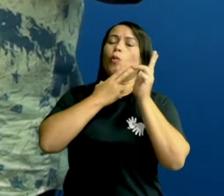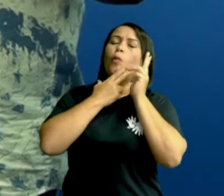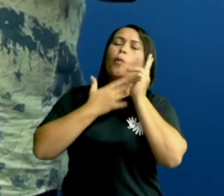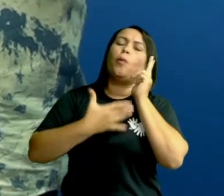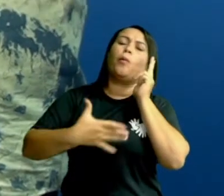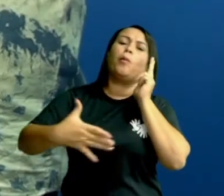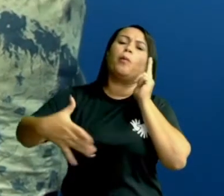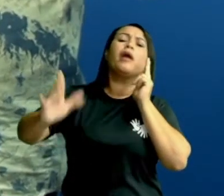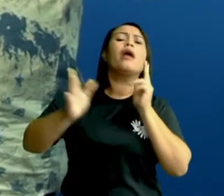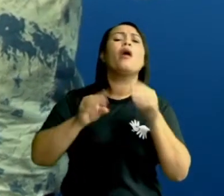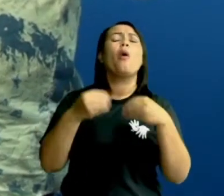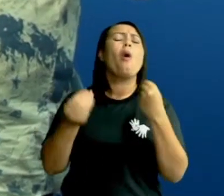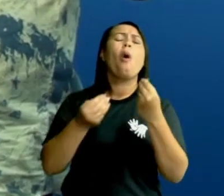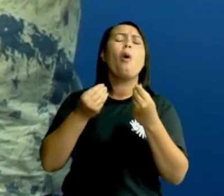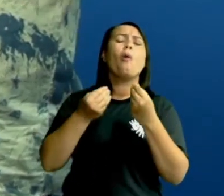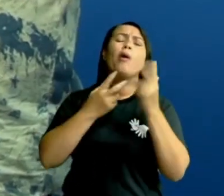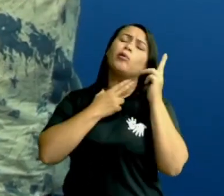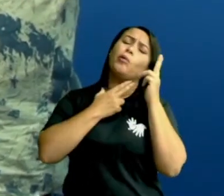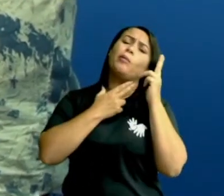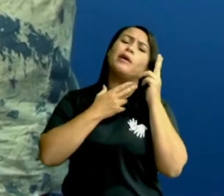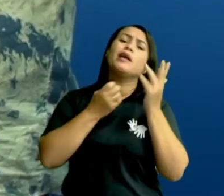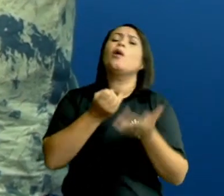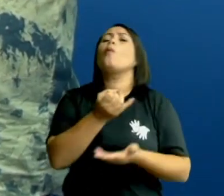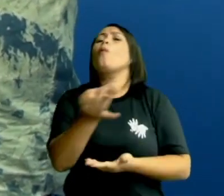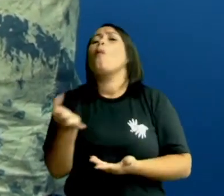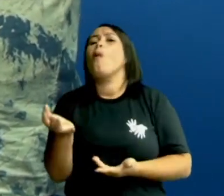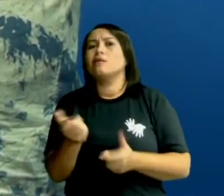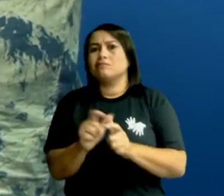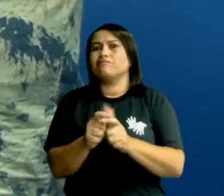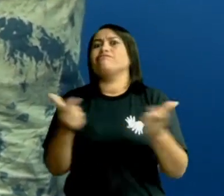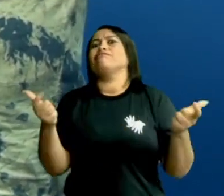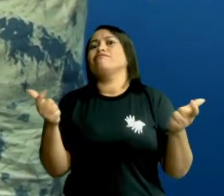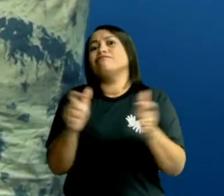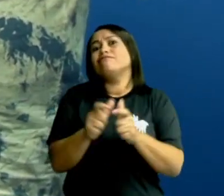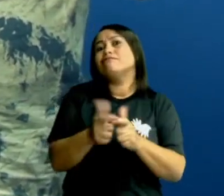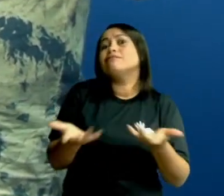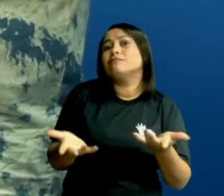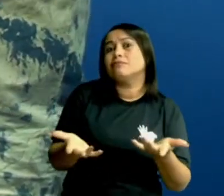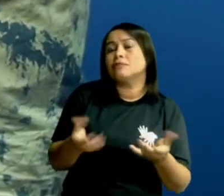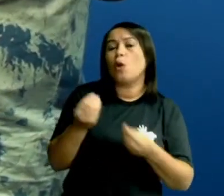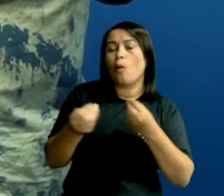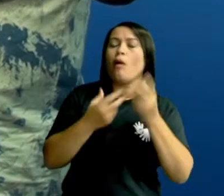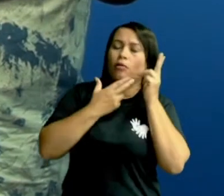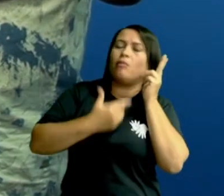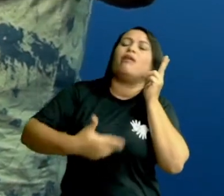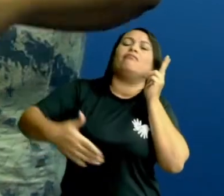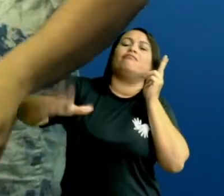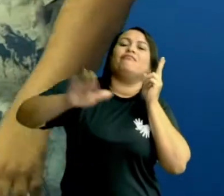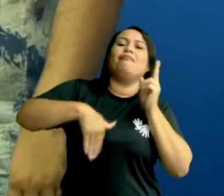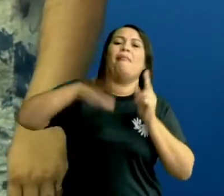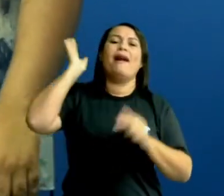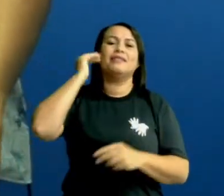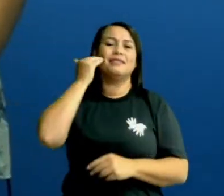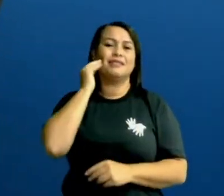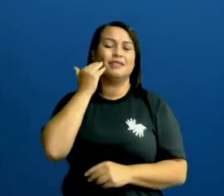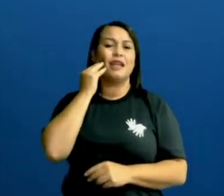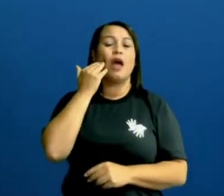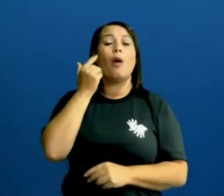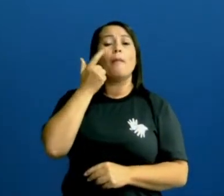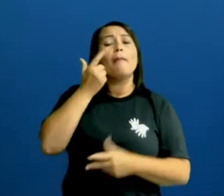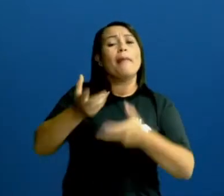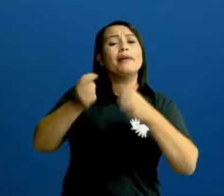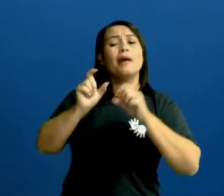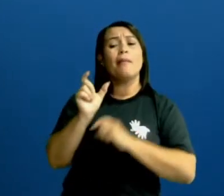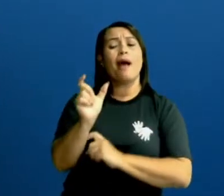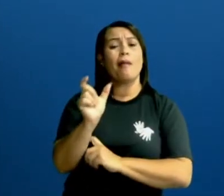bastante. Como foi que eu dormi? Em que quantidade? Foi pouco? Foi muito? Eu dormi bastante. Percebam que essa